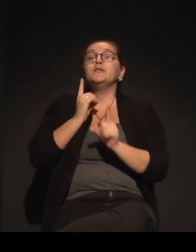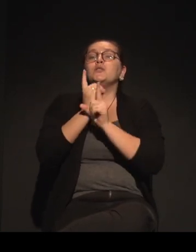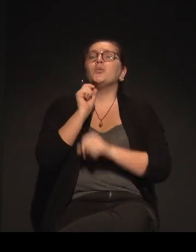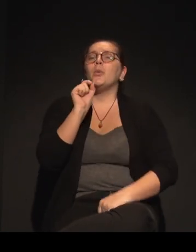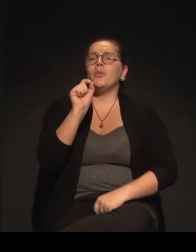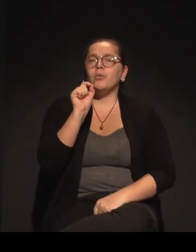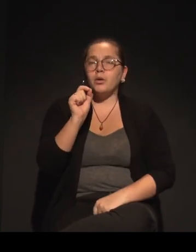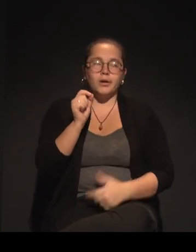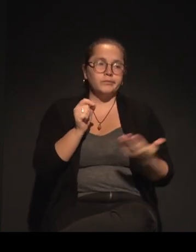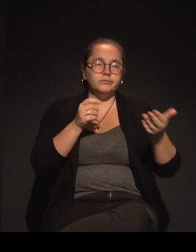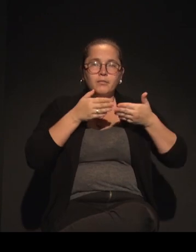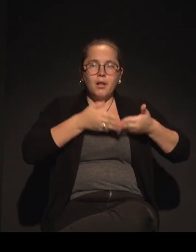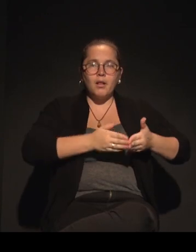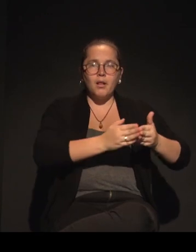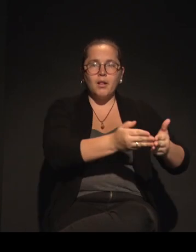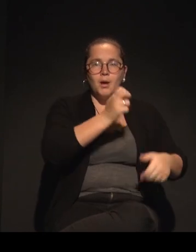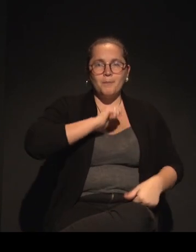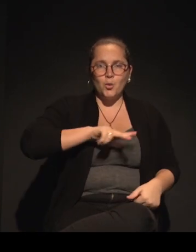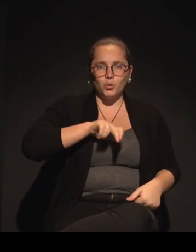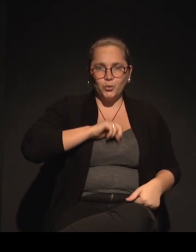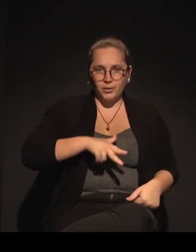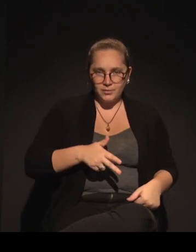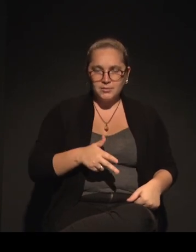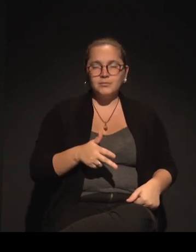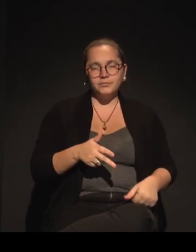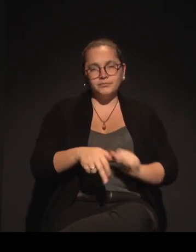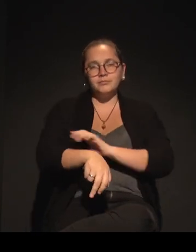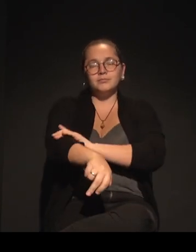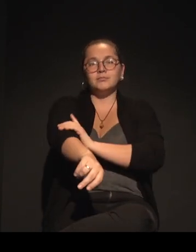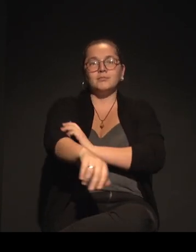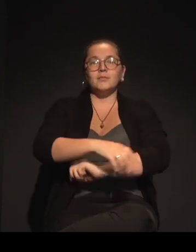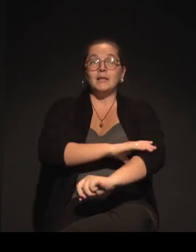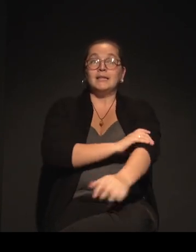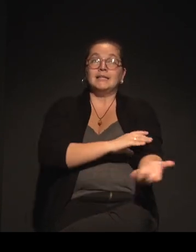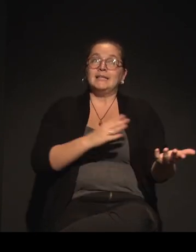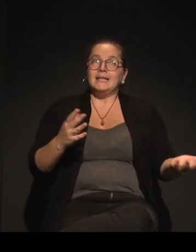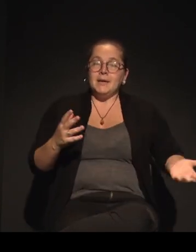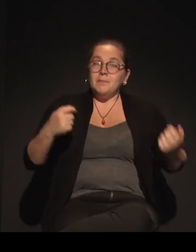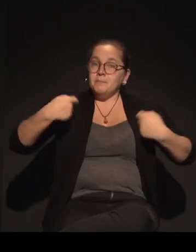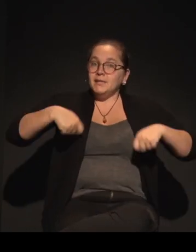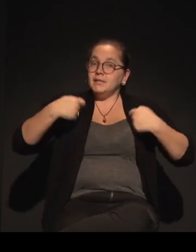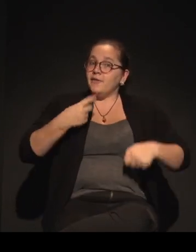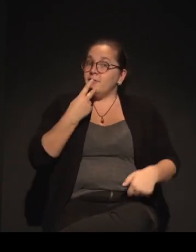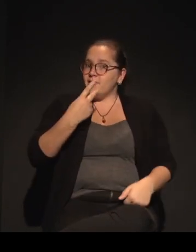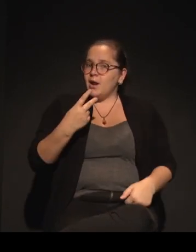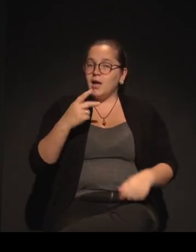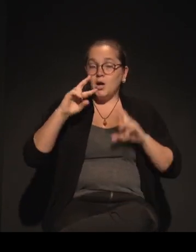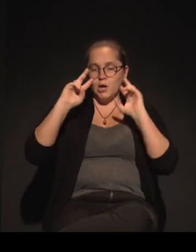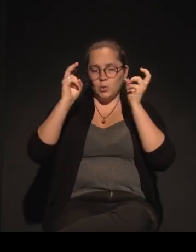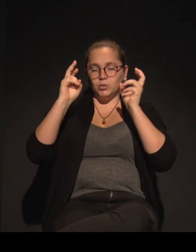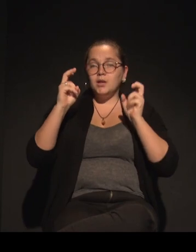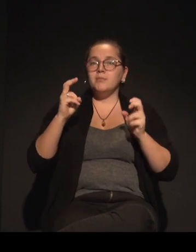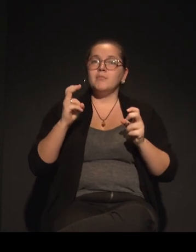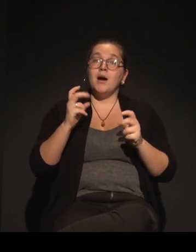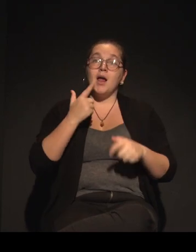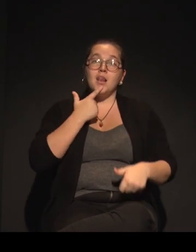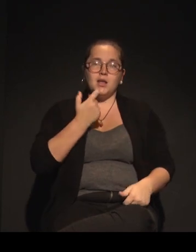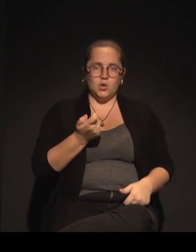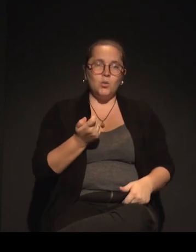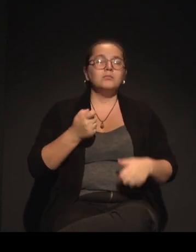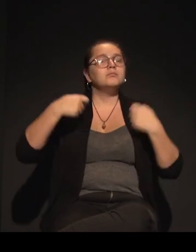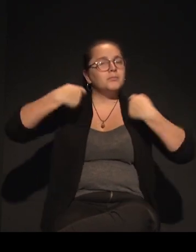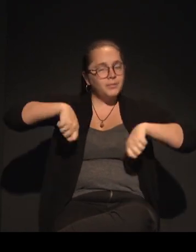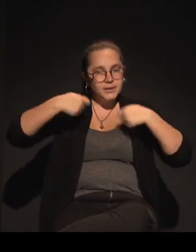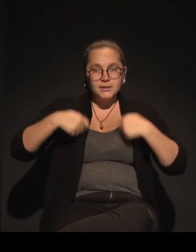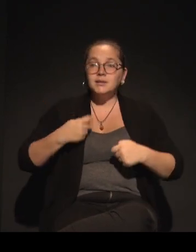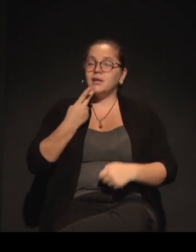gente não tem como falar de língua nesse processo vivemos lá naquela costa onde é tudo